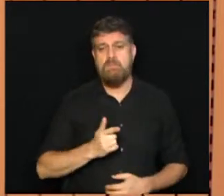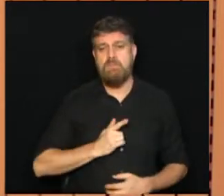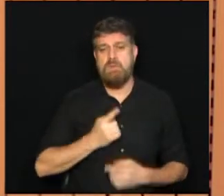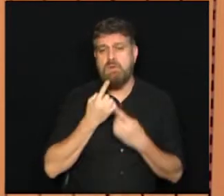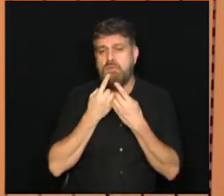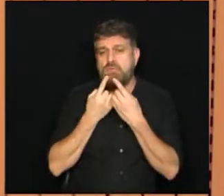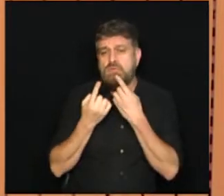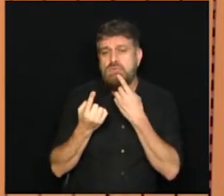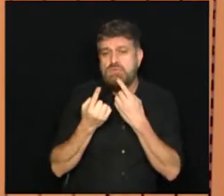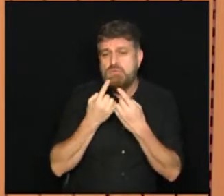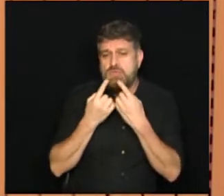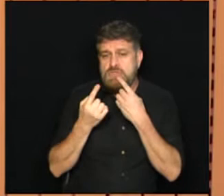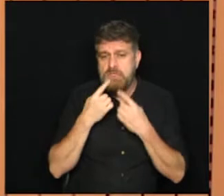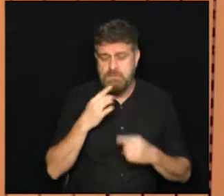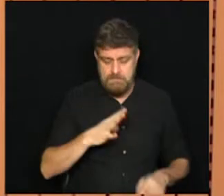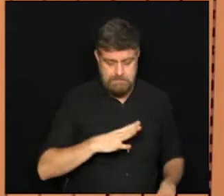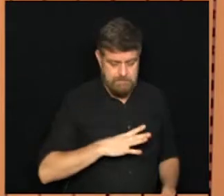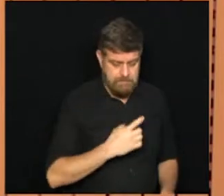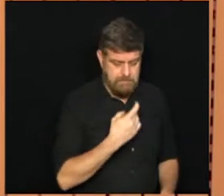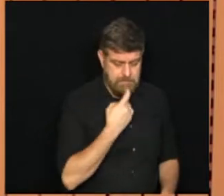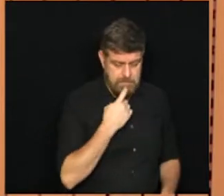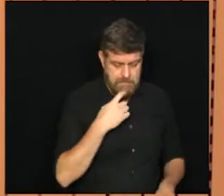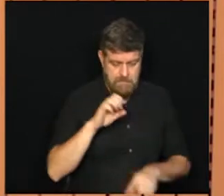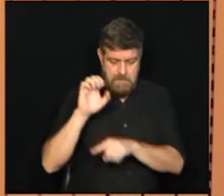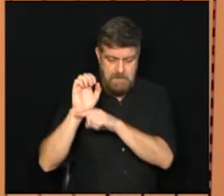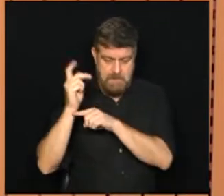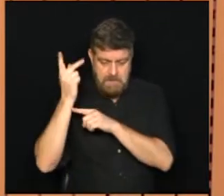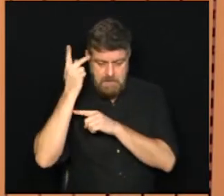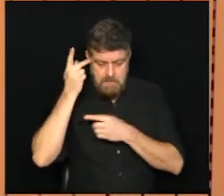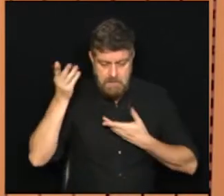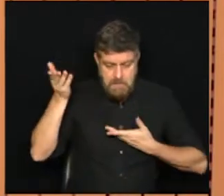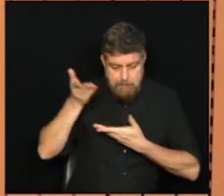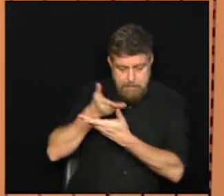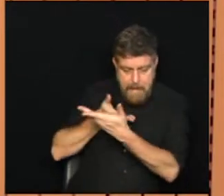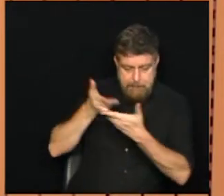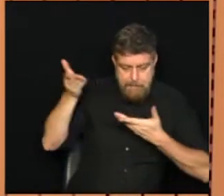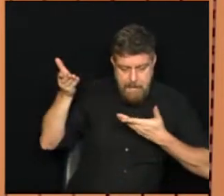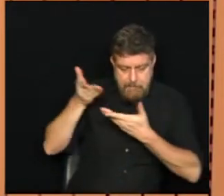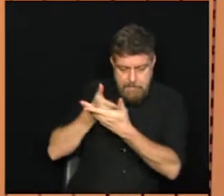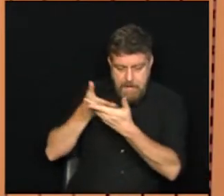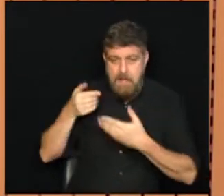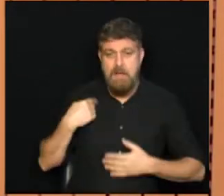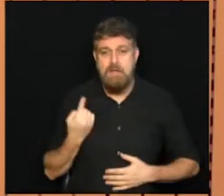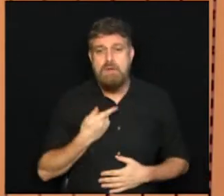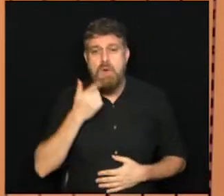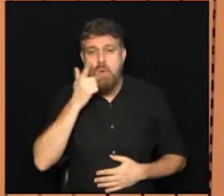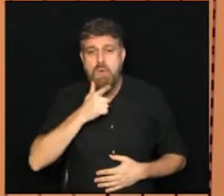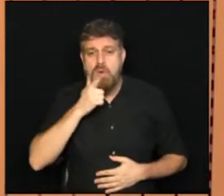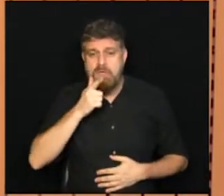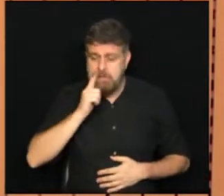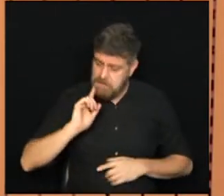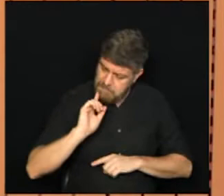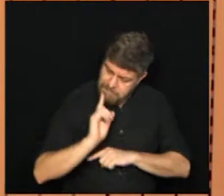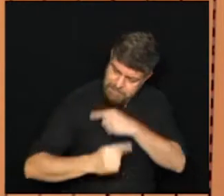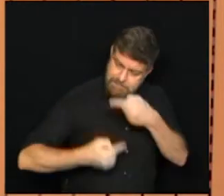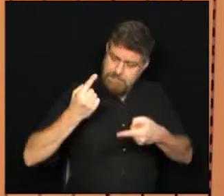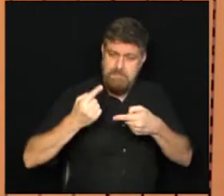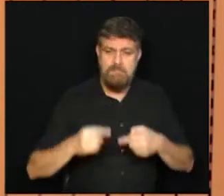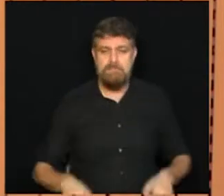diálogo município e estado para que a gente consiga ter essa mudança de fato na nossa sociedade.